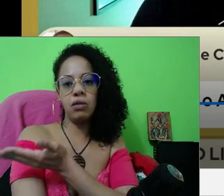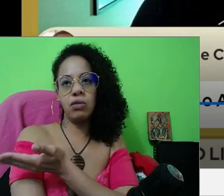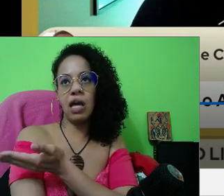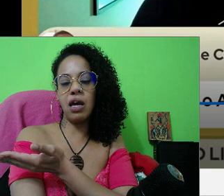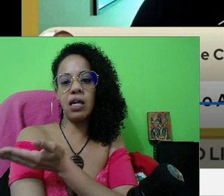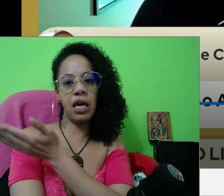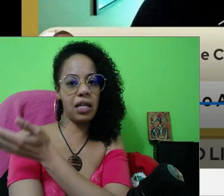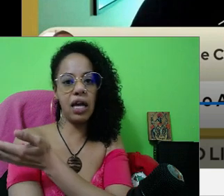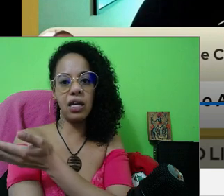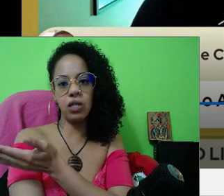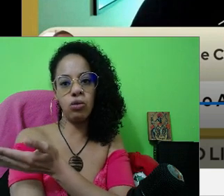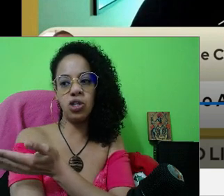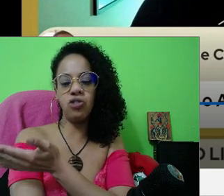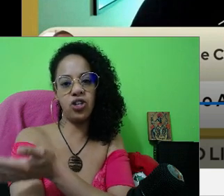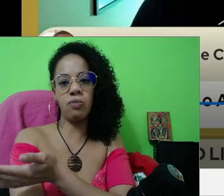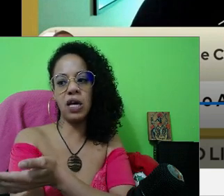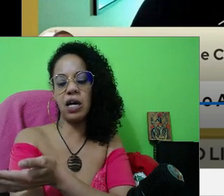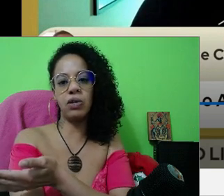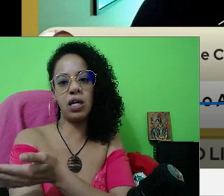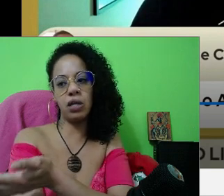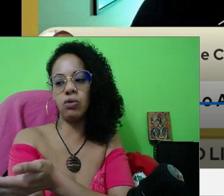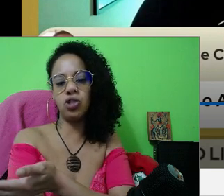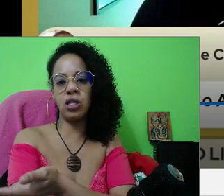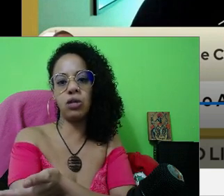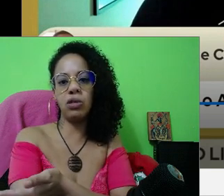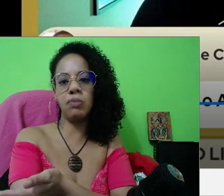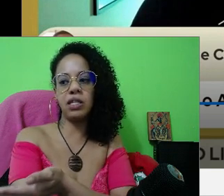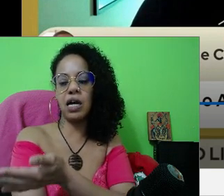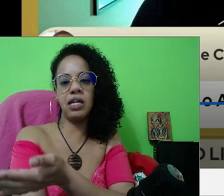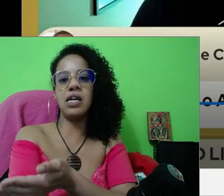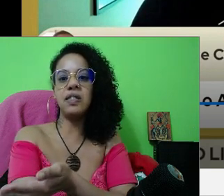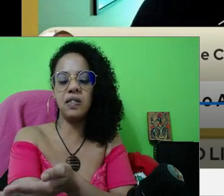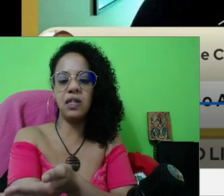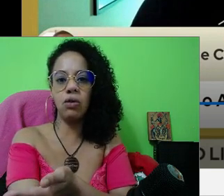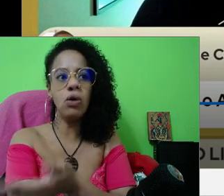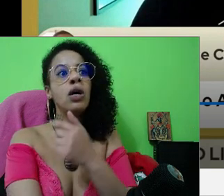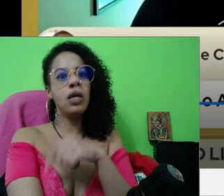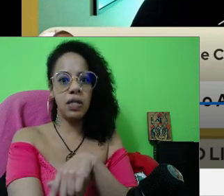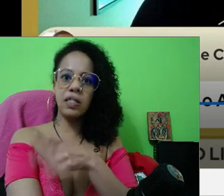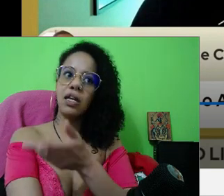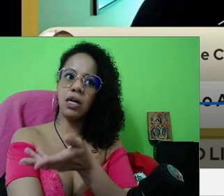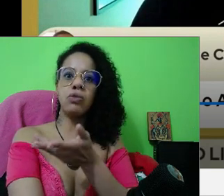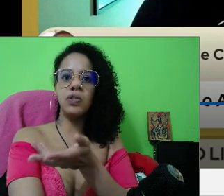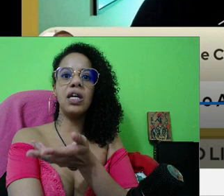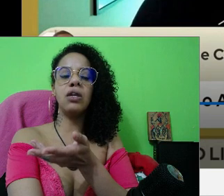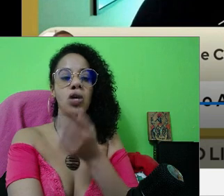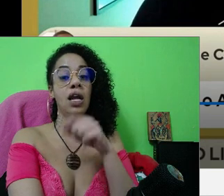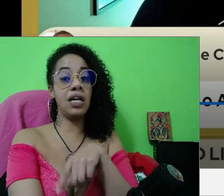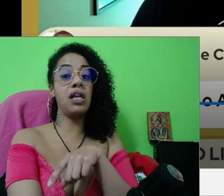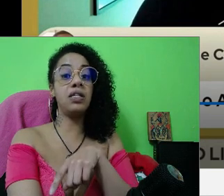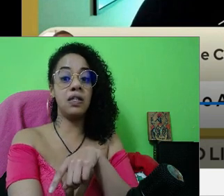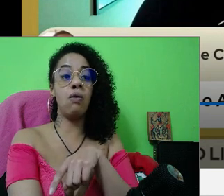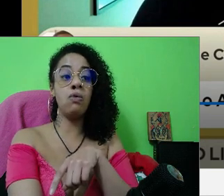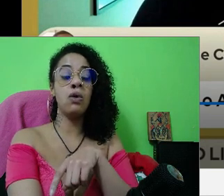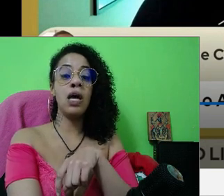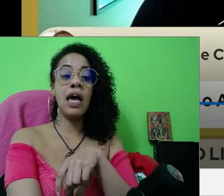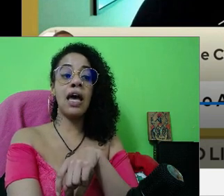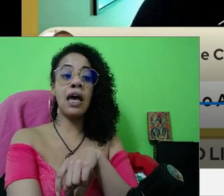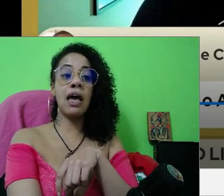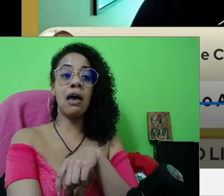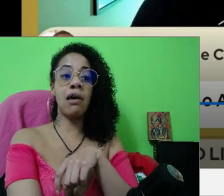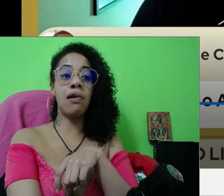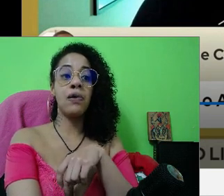adiantasse né quem tá aí nas ruas de verde amarelo querendo ditadura militar e aí 5 estaria conseguindo E olha que eles